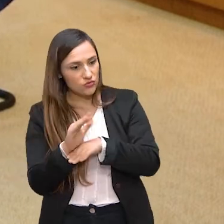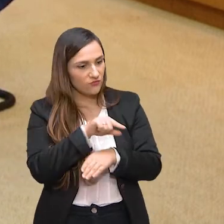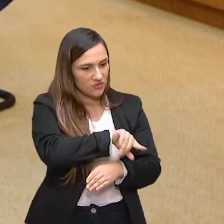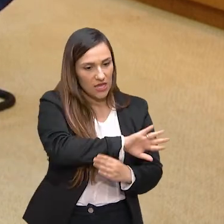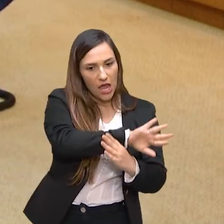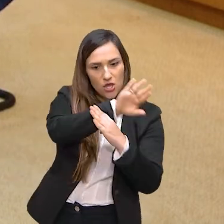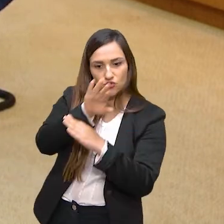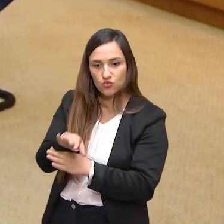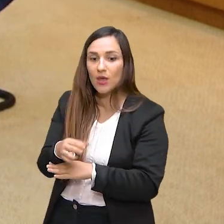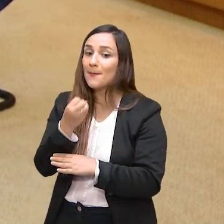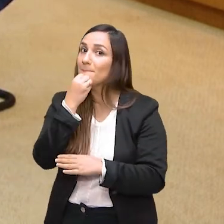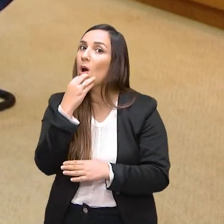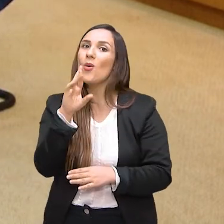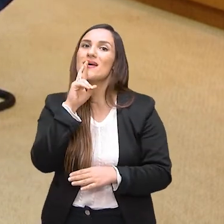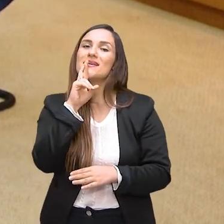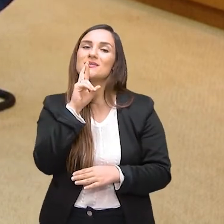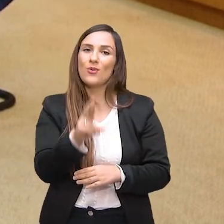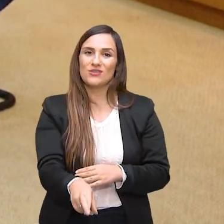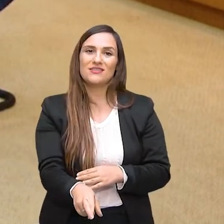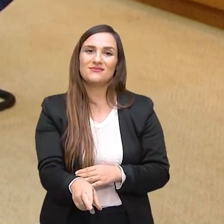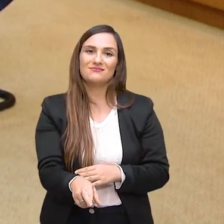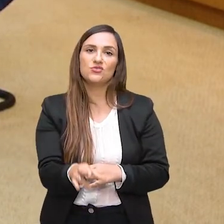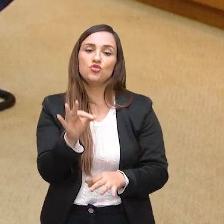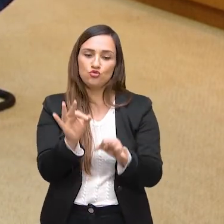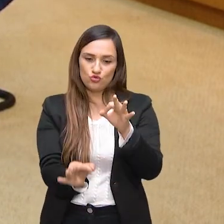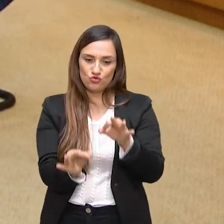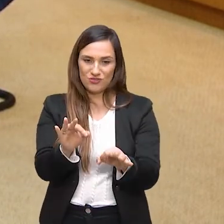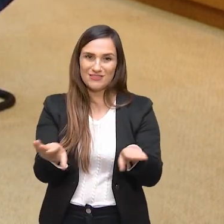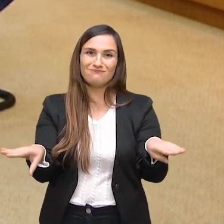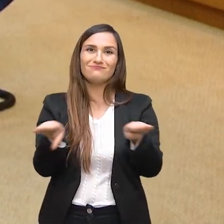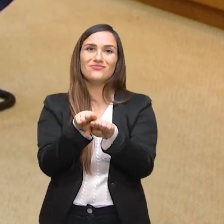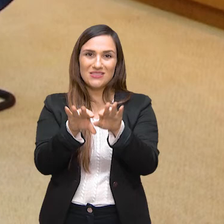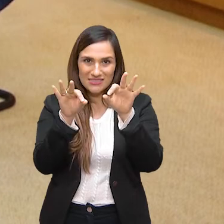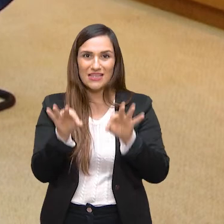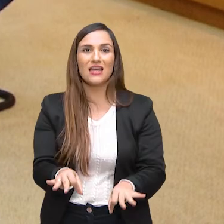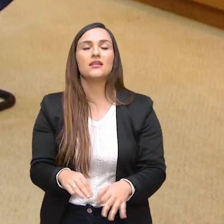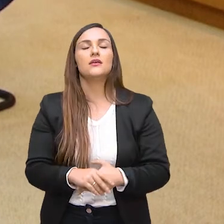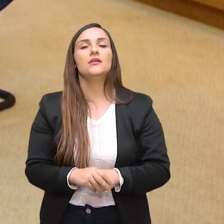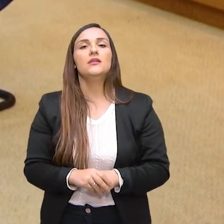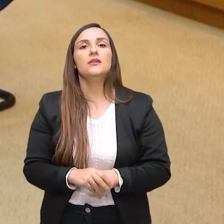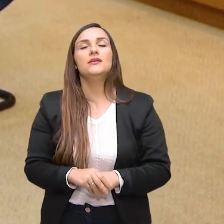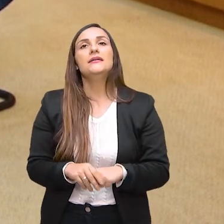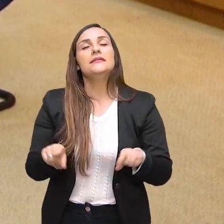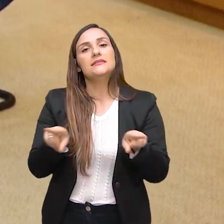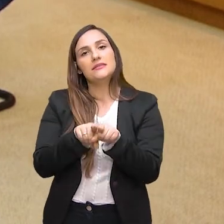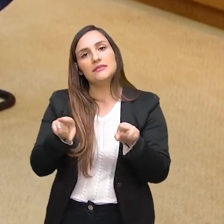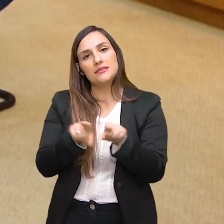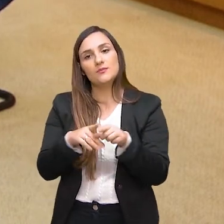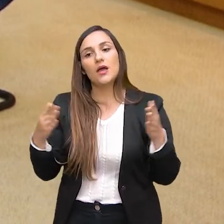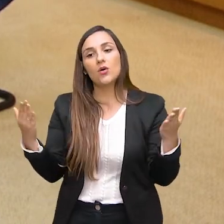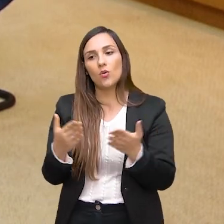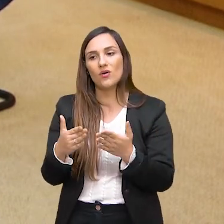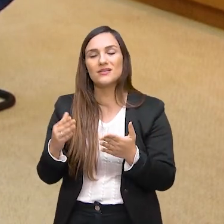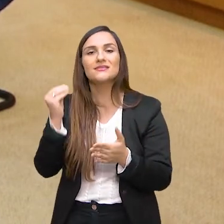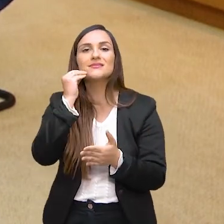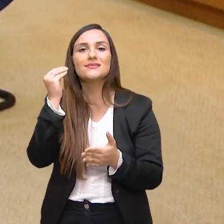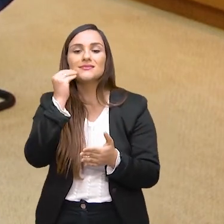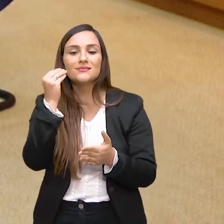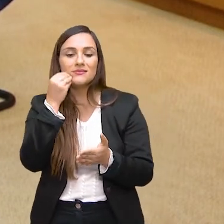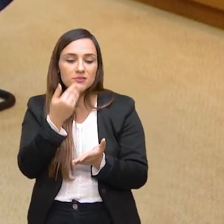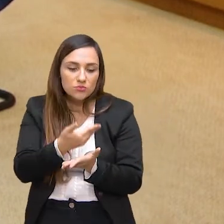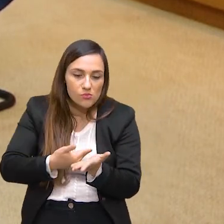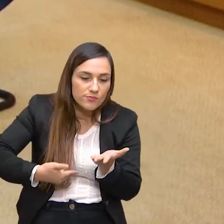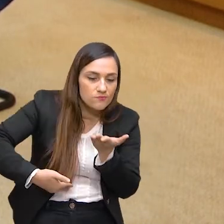o processo chegue a um resultado mais útil, mais justo possível. E também a figura da